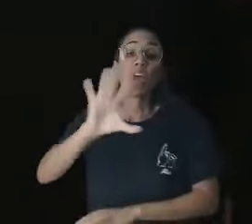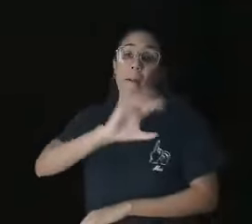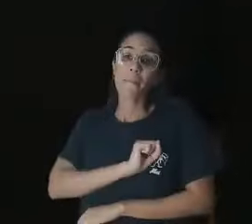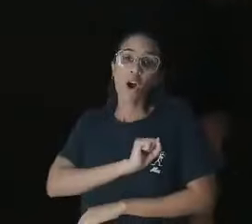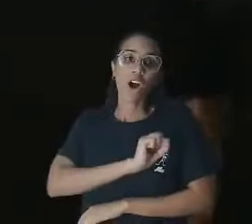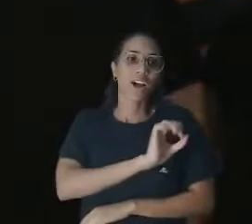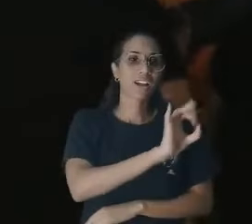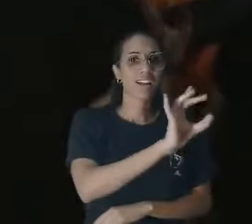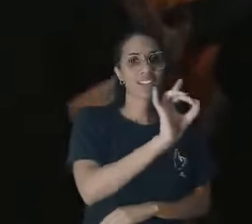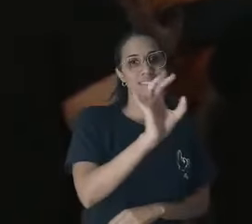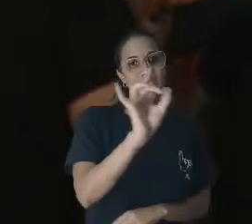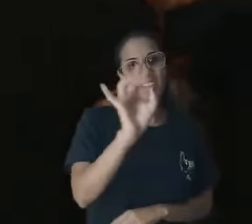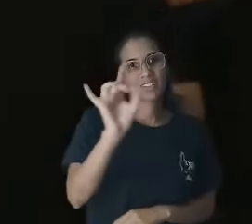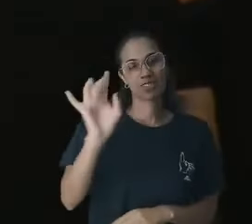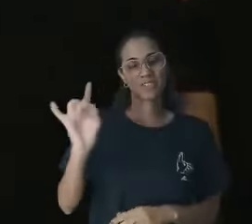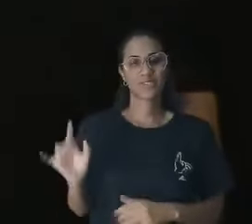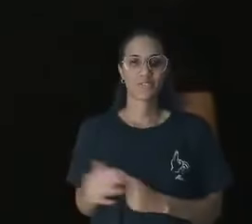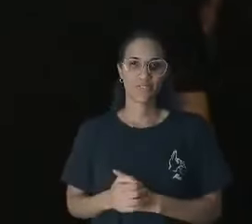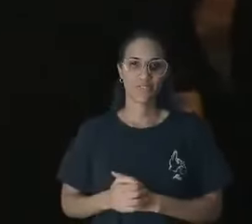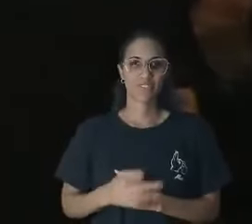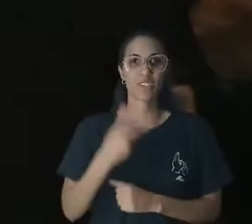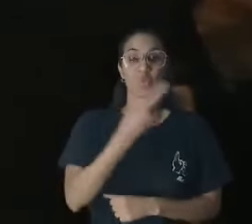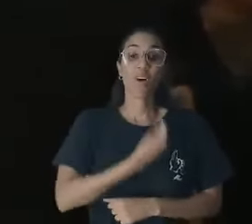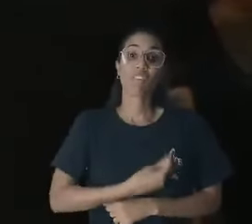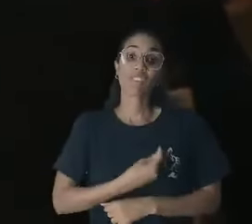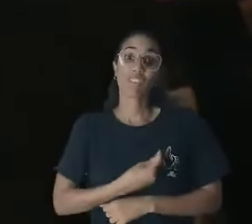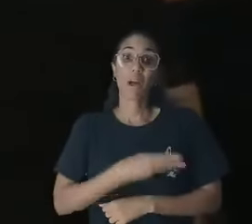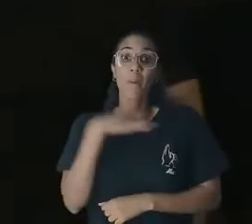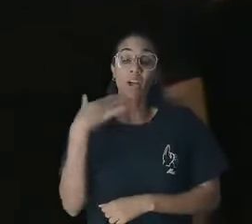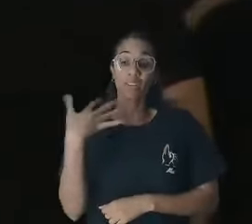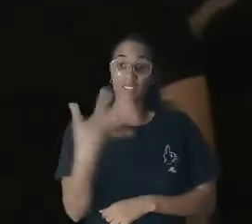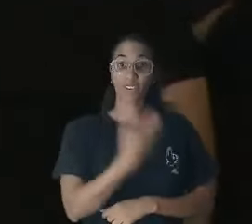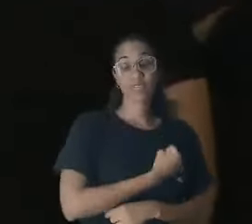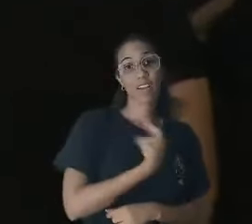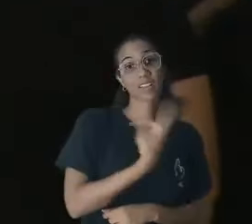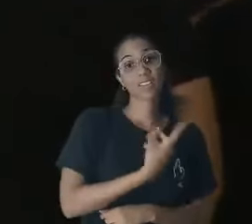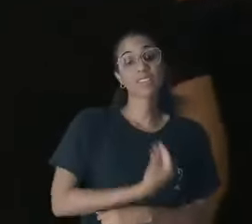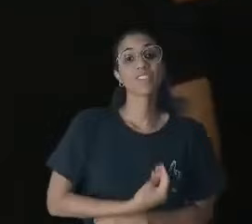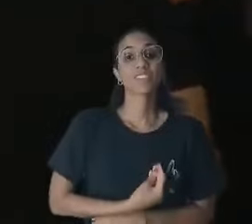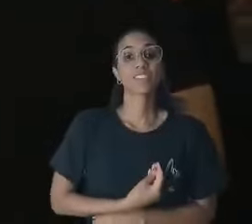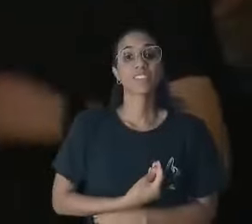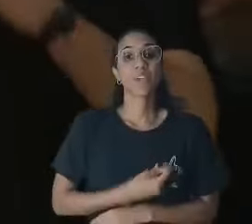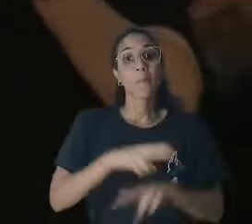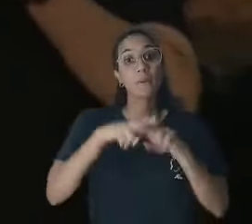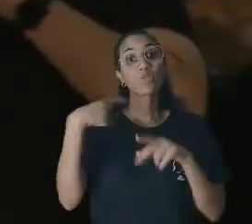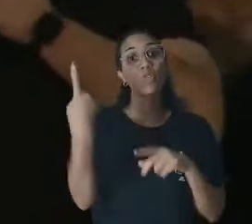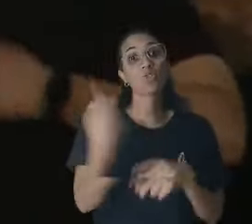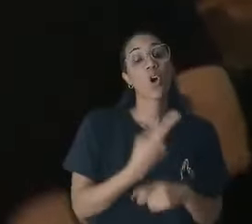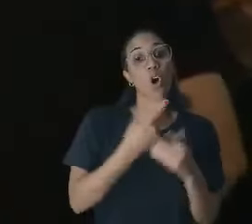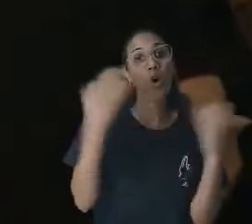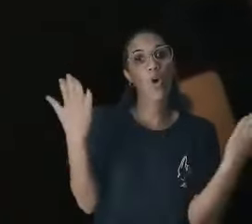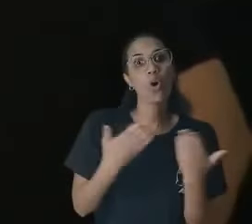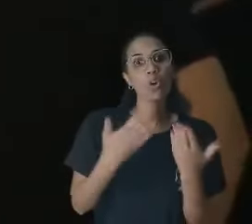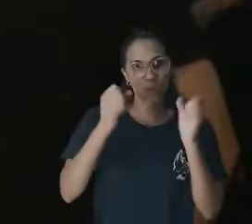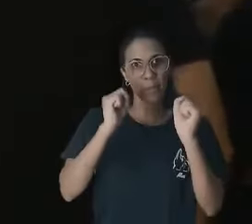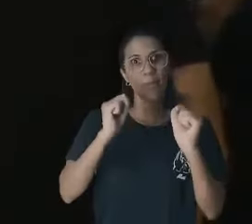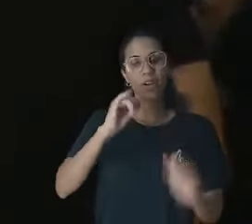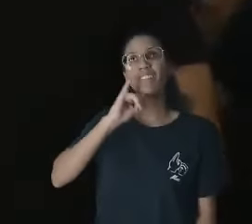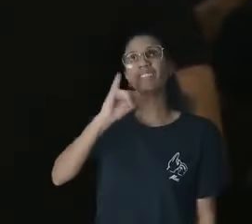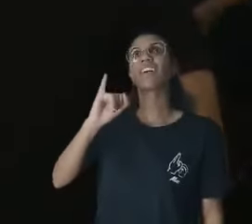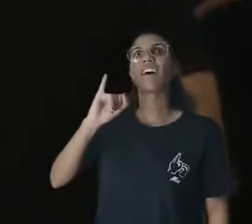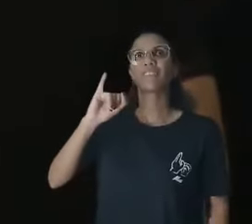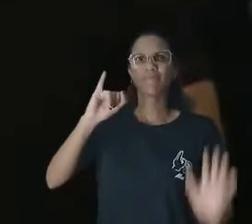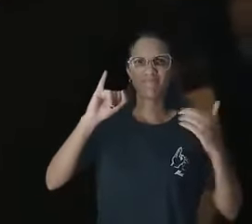amou. Ele deu a sua vida por nós, para que nós nessa noite pudéssemos dizer: eu